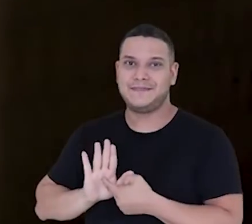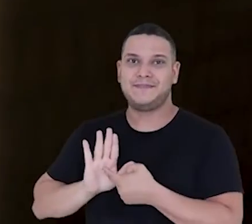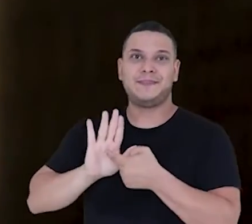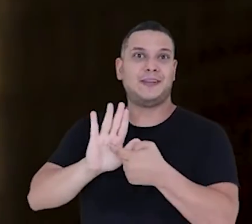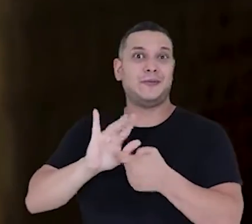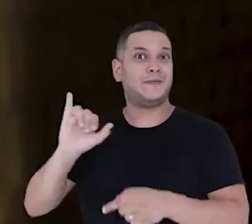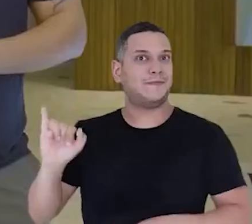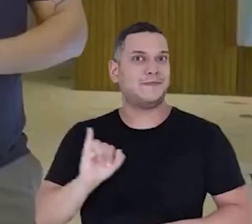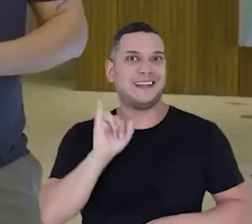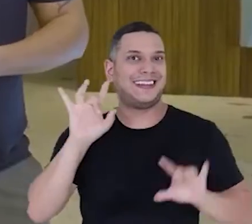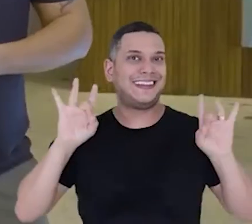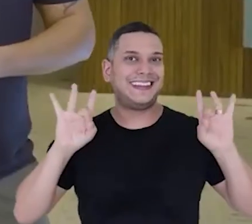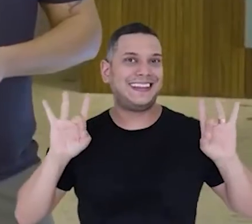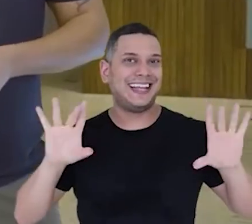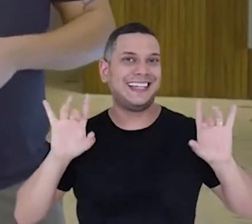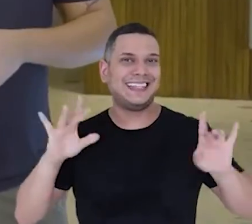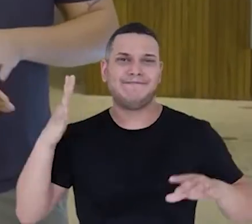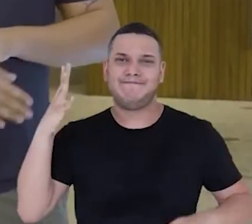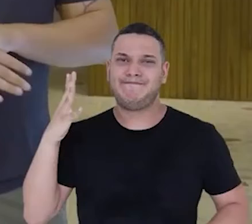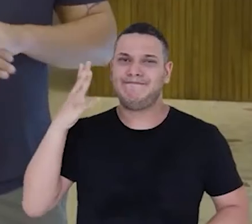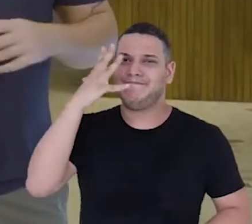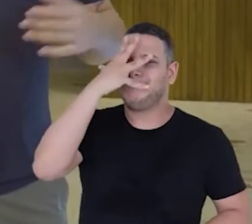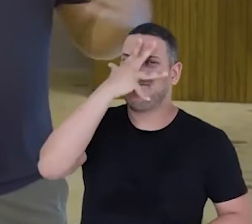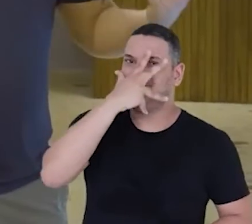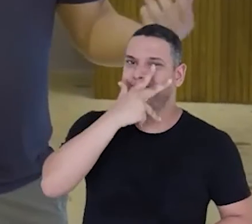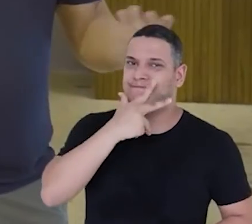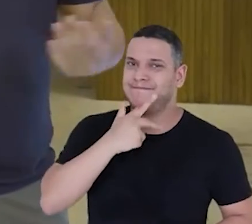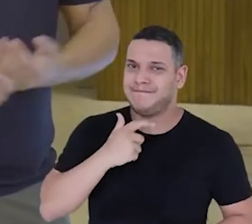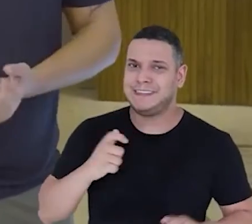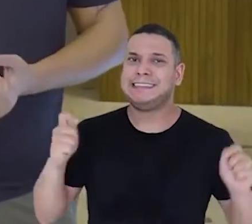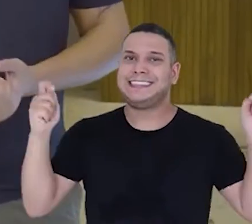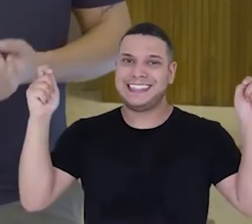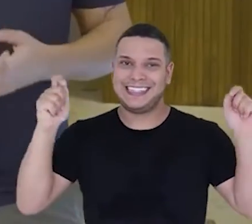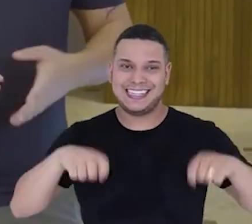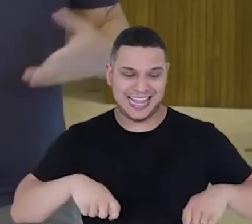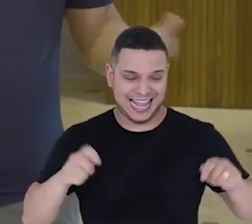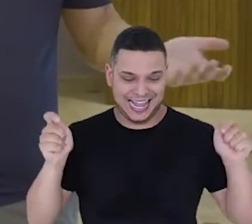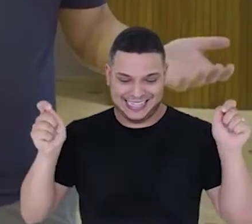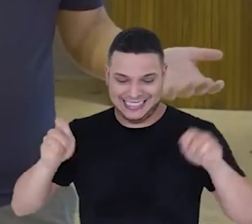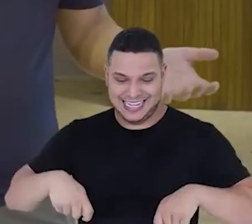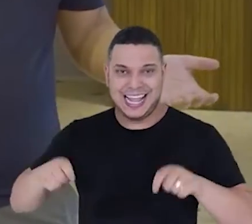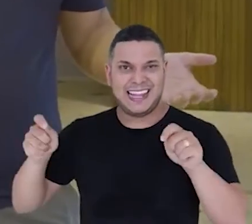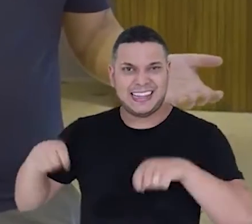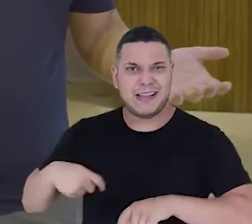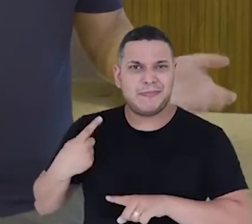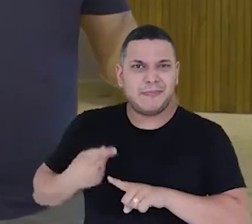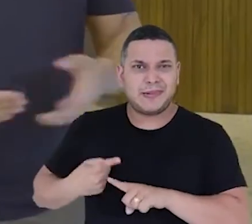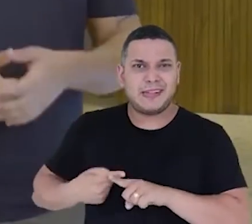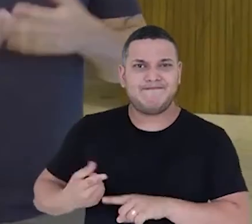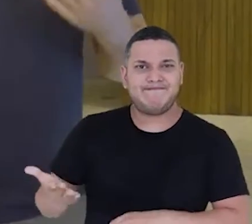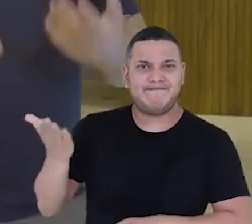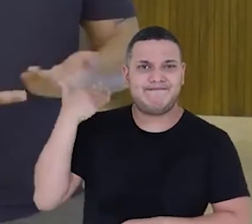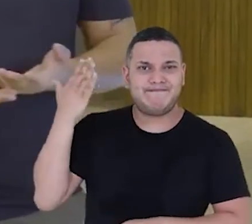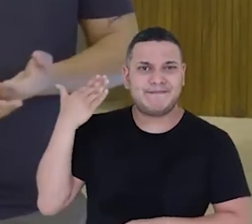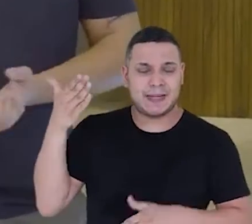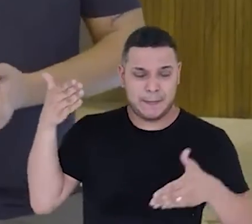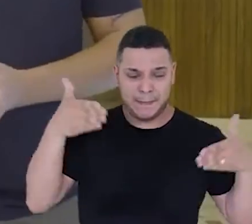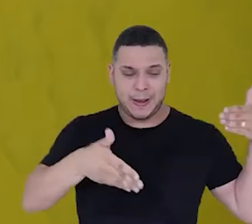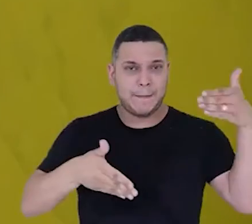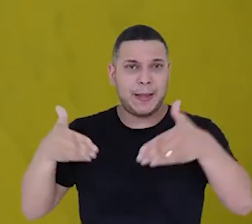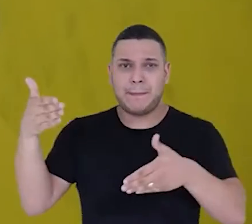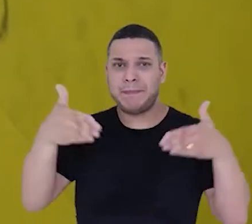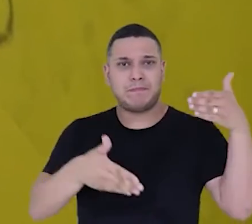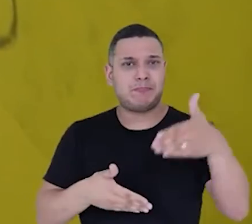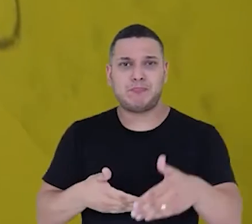muito significativo, que é uma exposição que revela todas essas possibilidades que antes não eram partilhadas com o público ou pelo